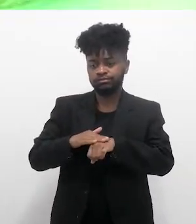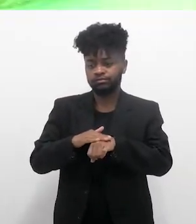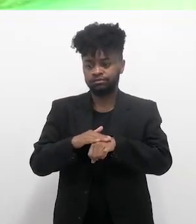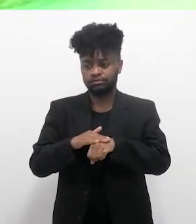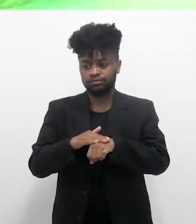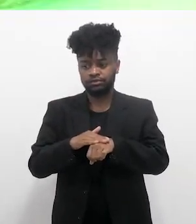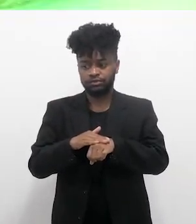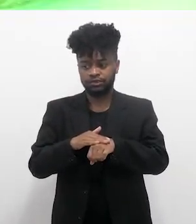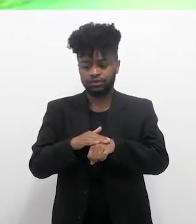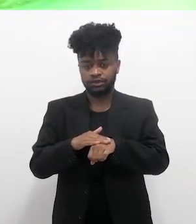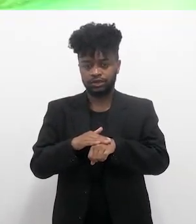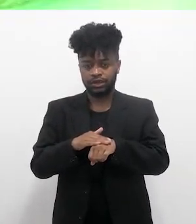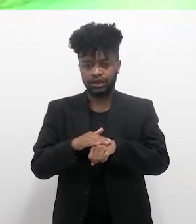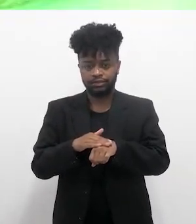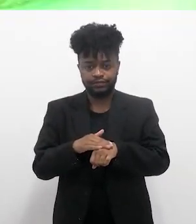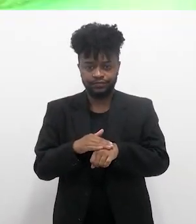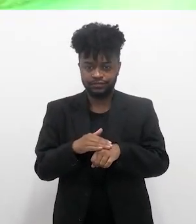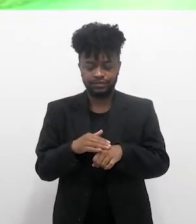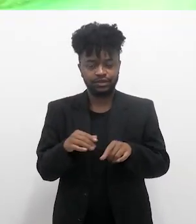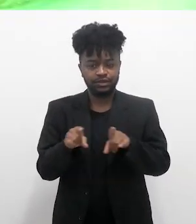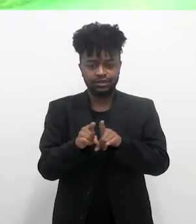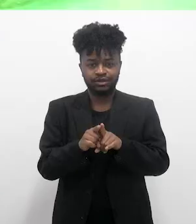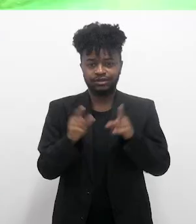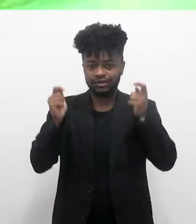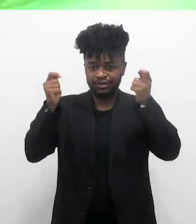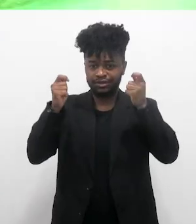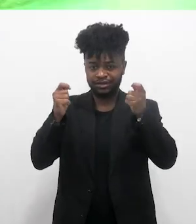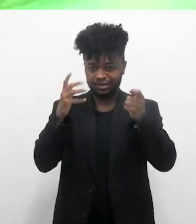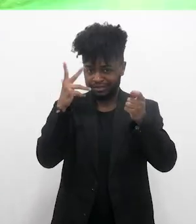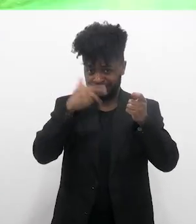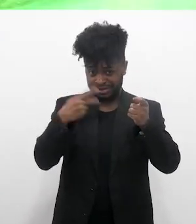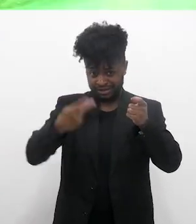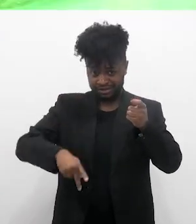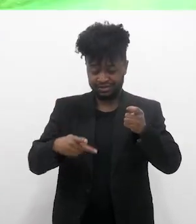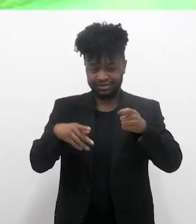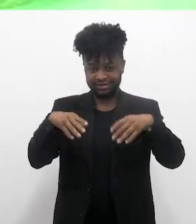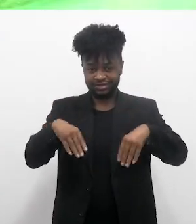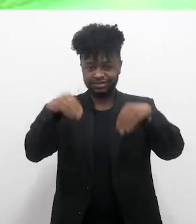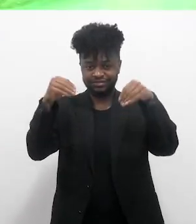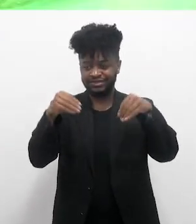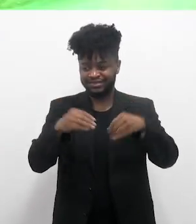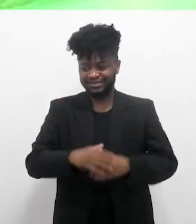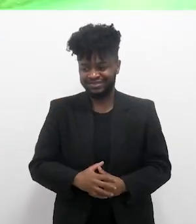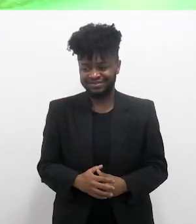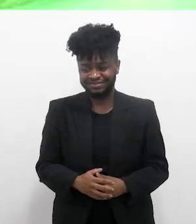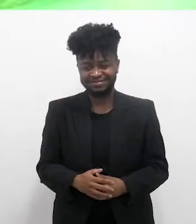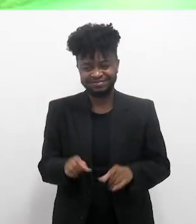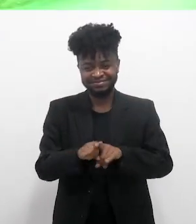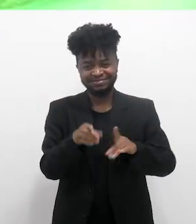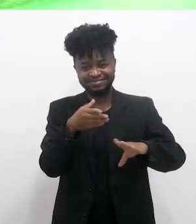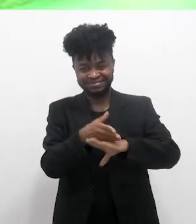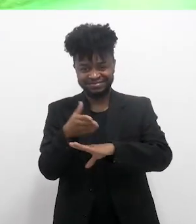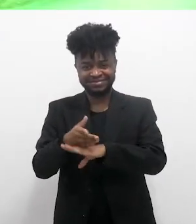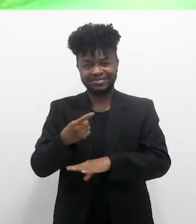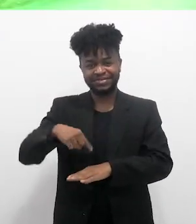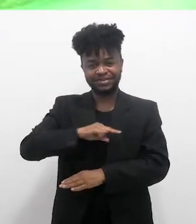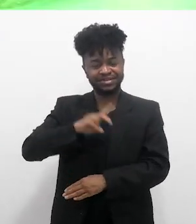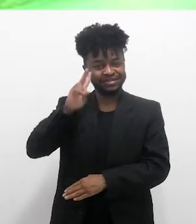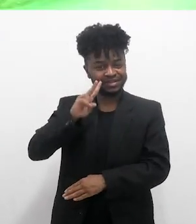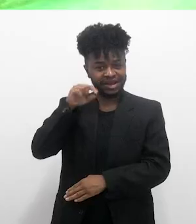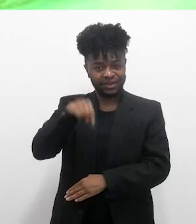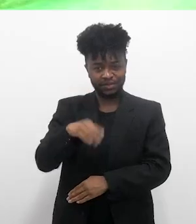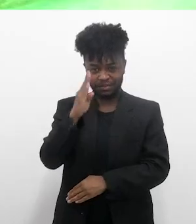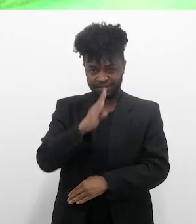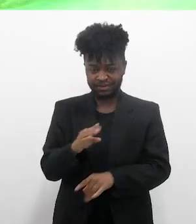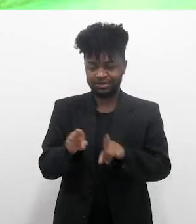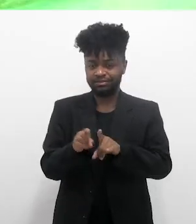pelos corredores desse belíssimo Palácio Tiradentes, que faz parte da nossa história, história do Brasil, não só do Rio